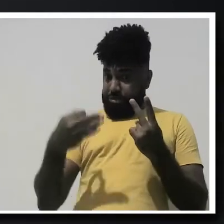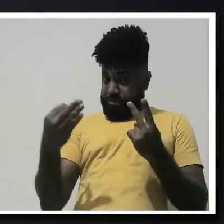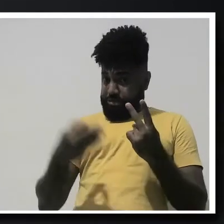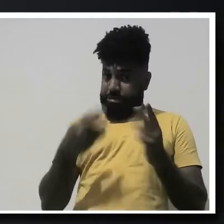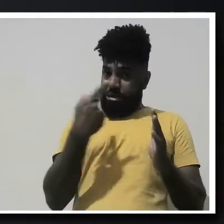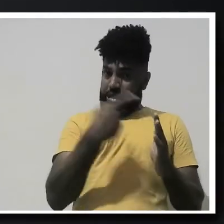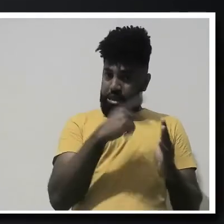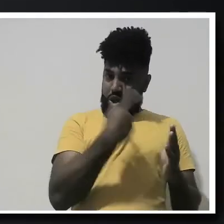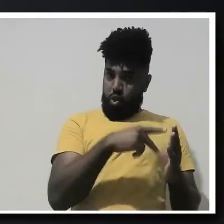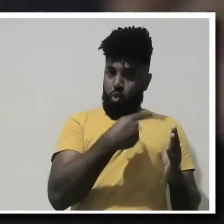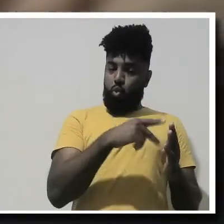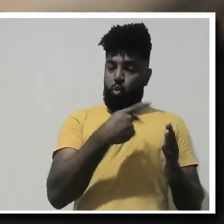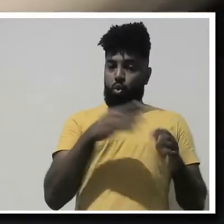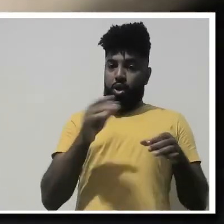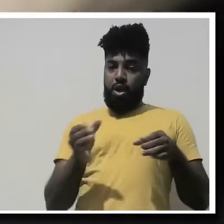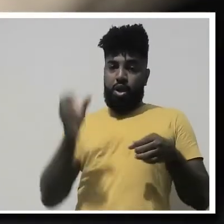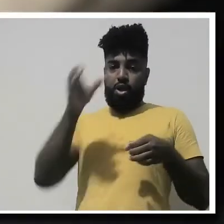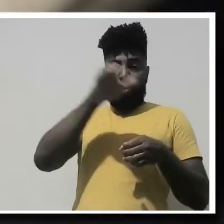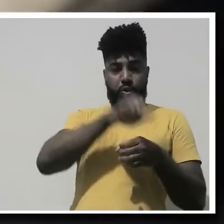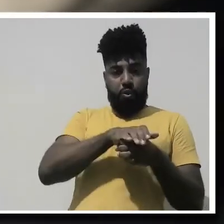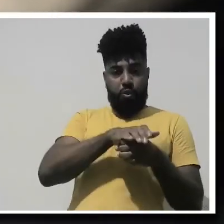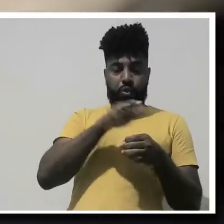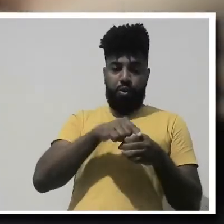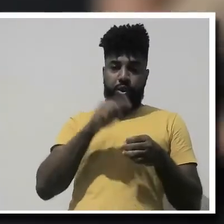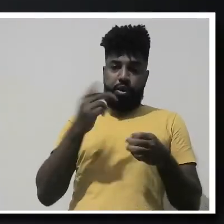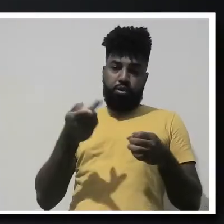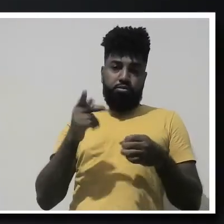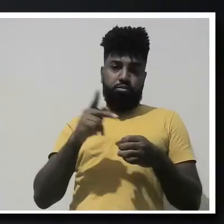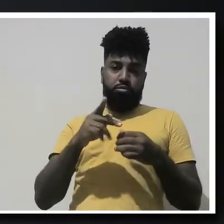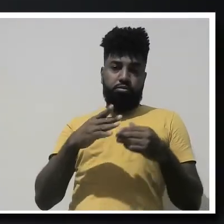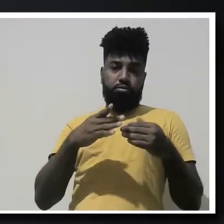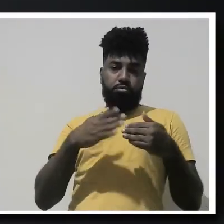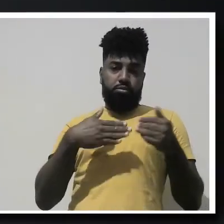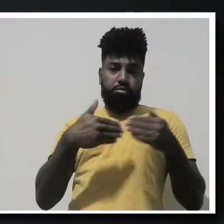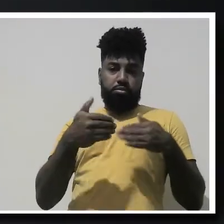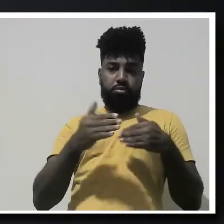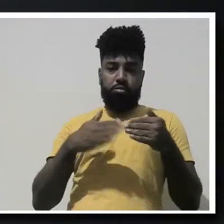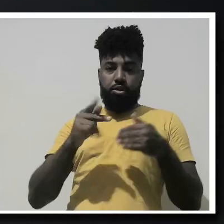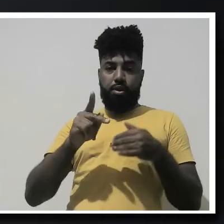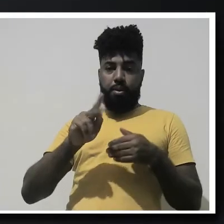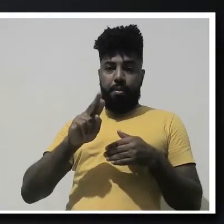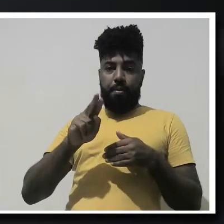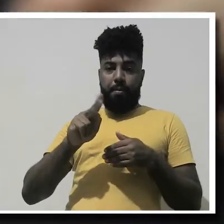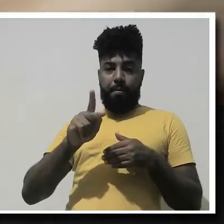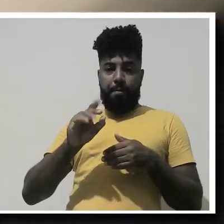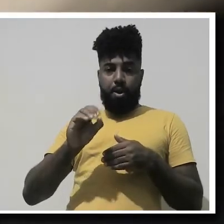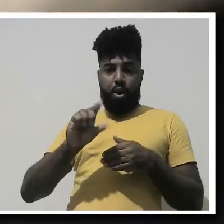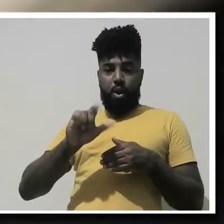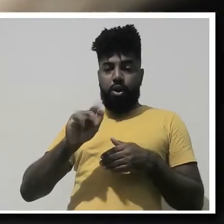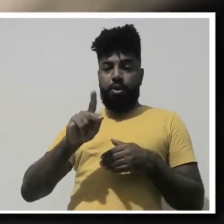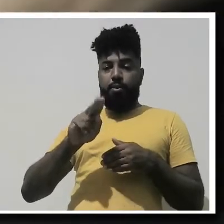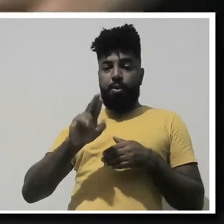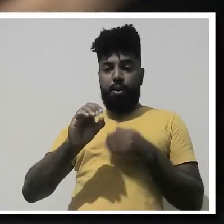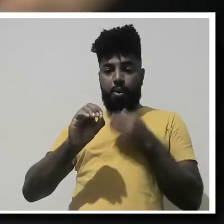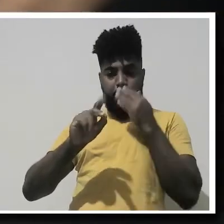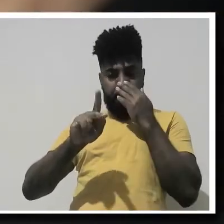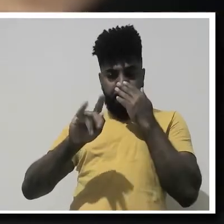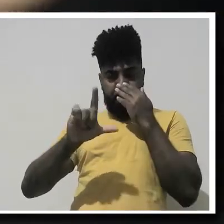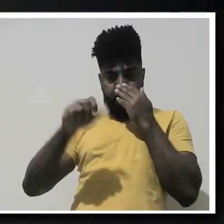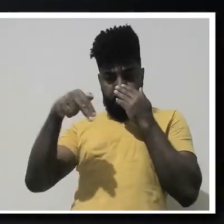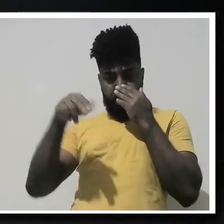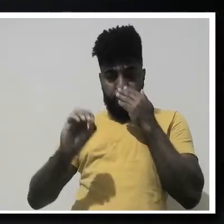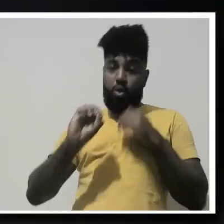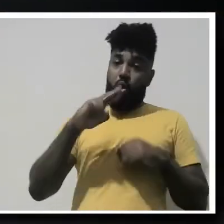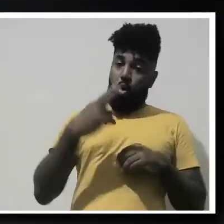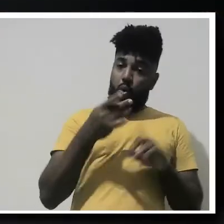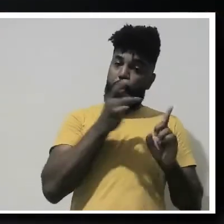à capacidade desse balão. Eles têm uma tampa também que pode ser de polipropileno, como é o caso desse aqui, mas essa tampa também pode ser de